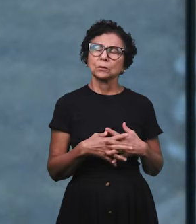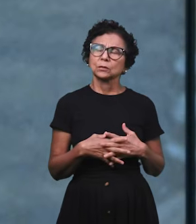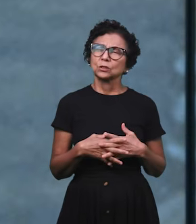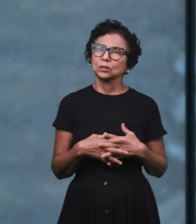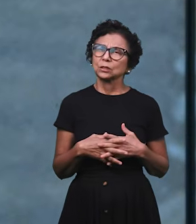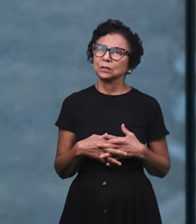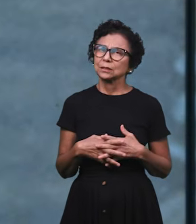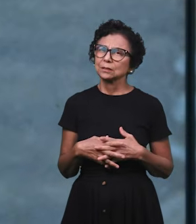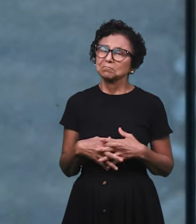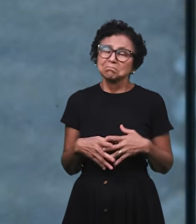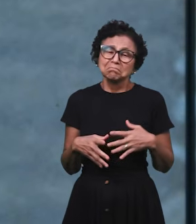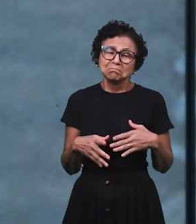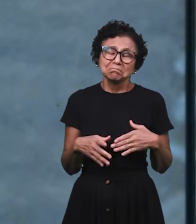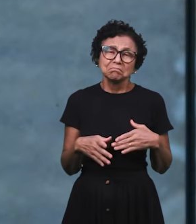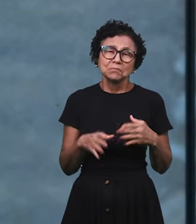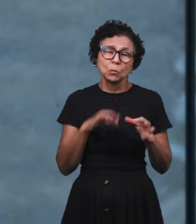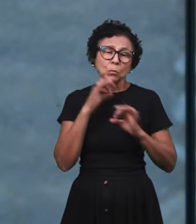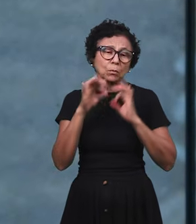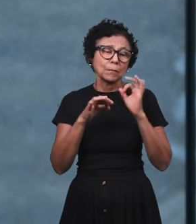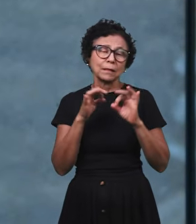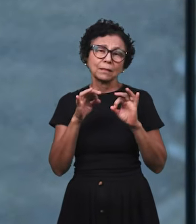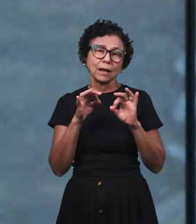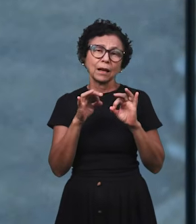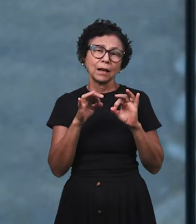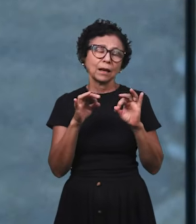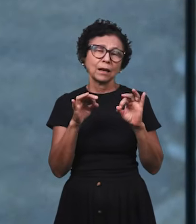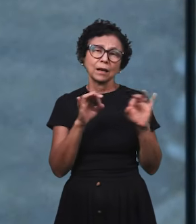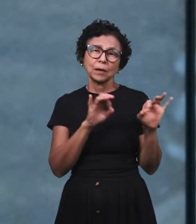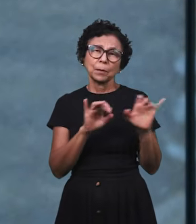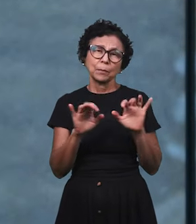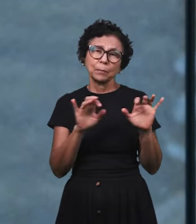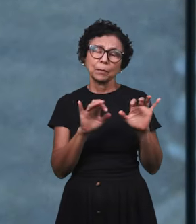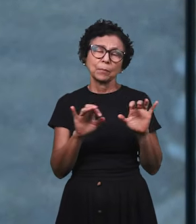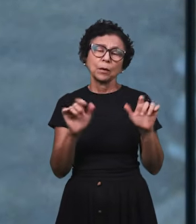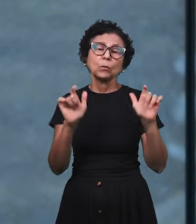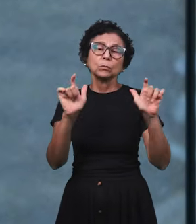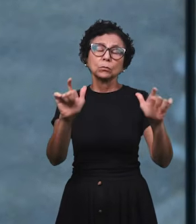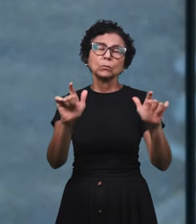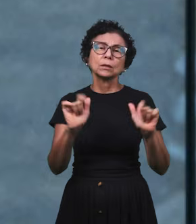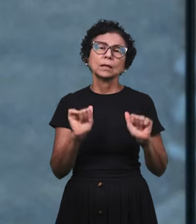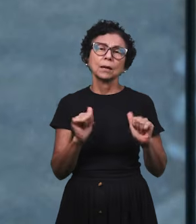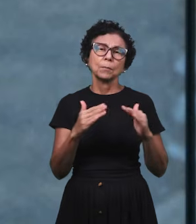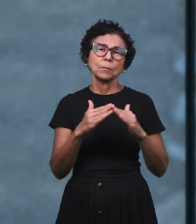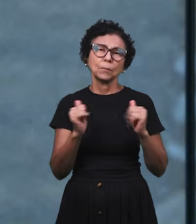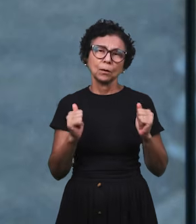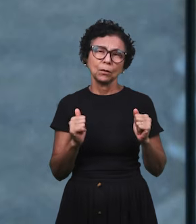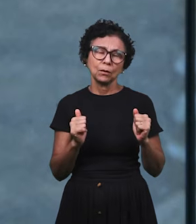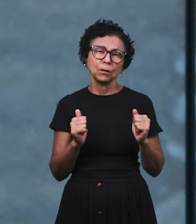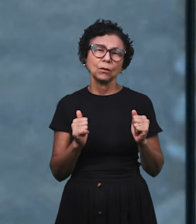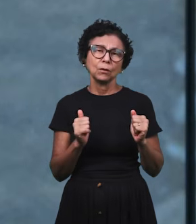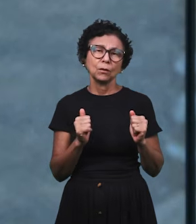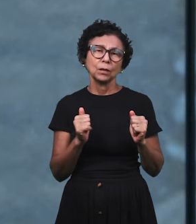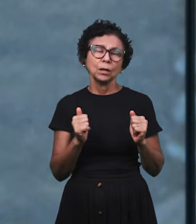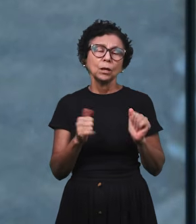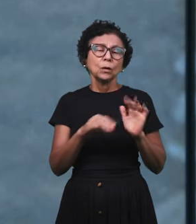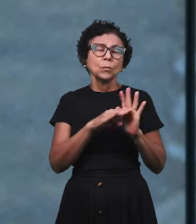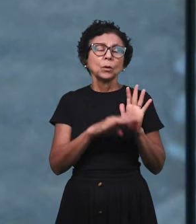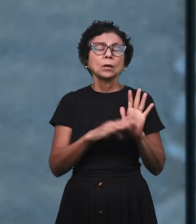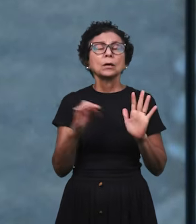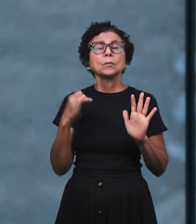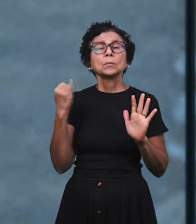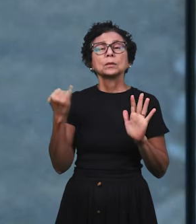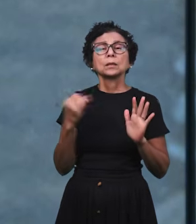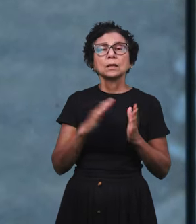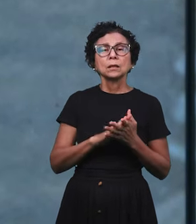você fizer qualquer comentário. Fala de onde você é, de onde está nos assistindo, fala da importância desse programa para a sua vida, manda um